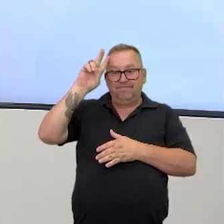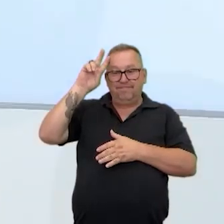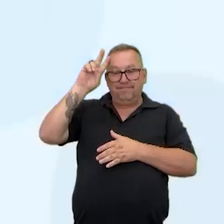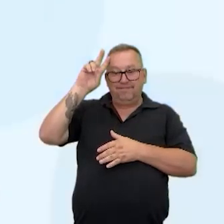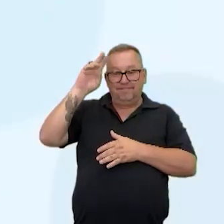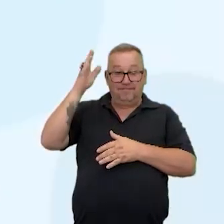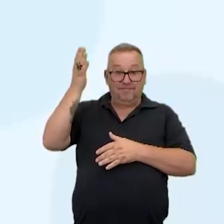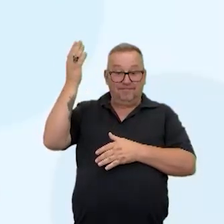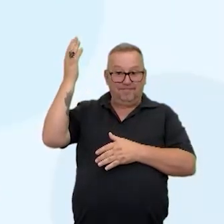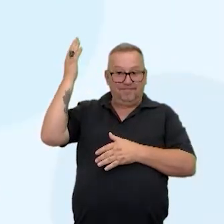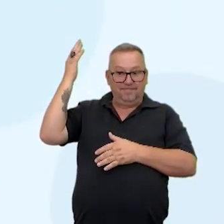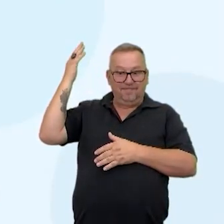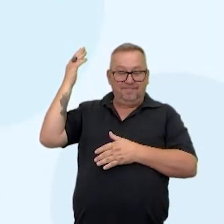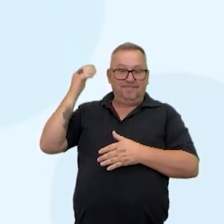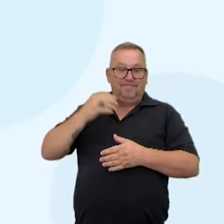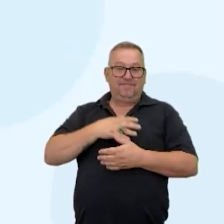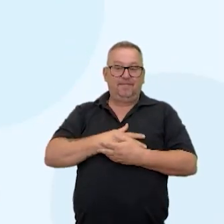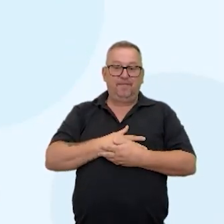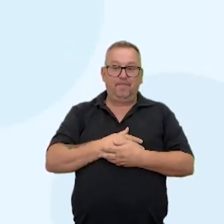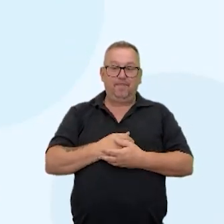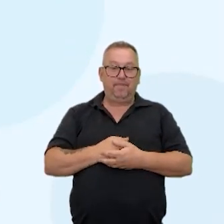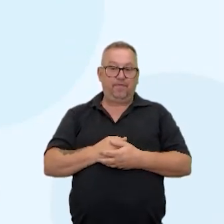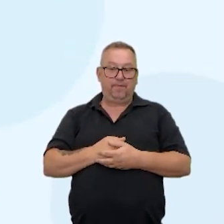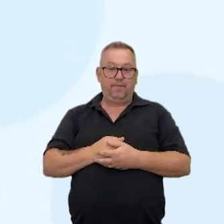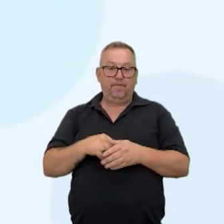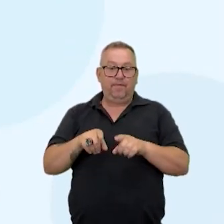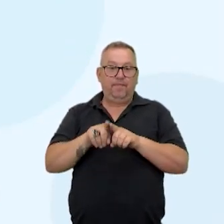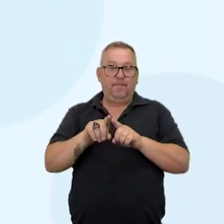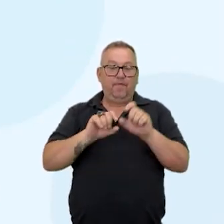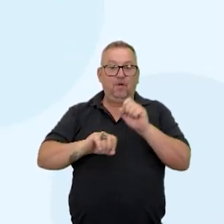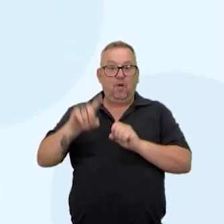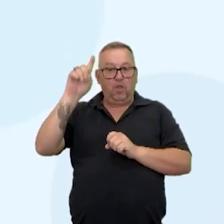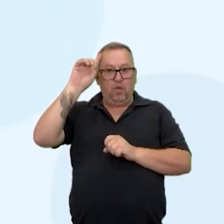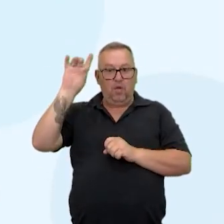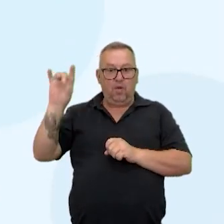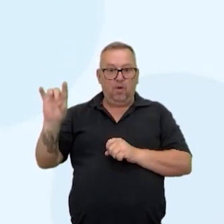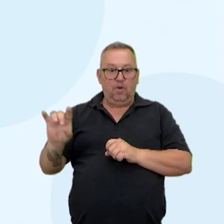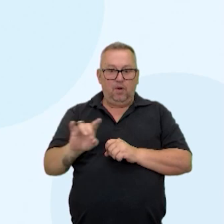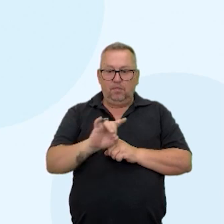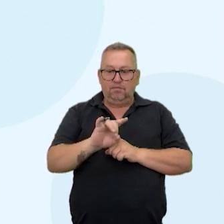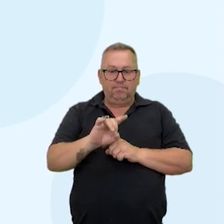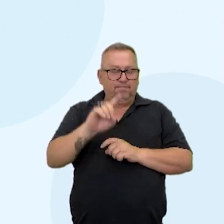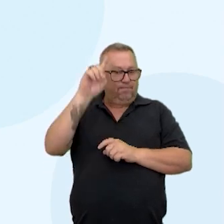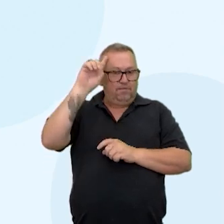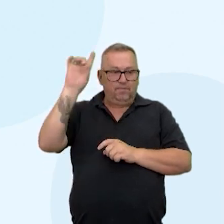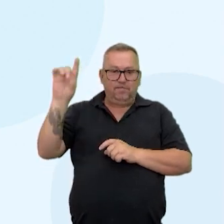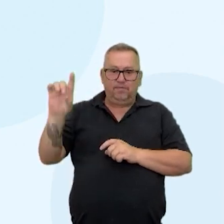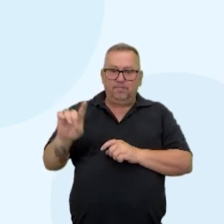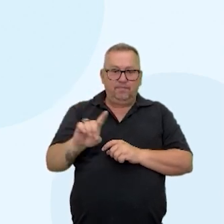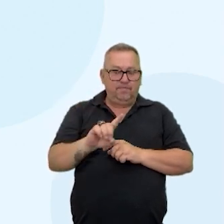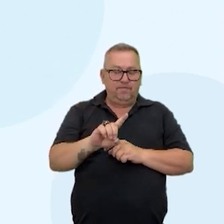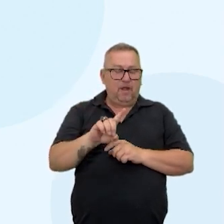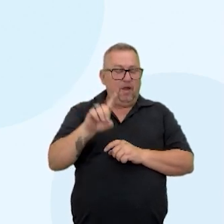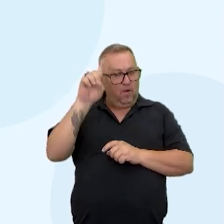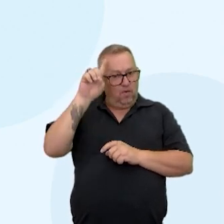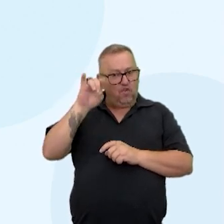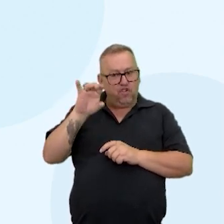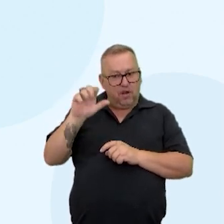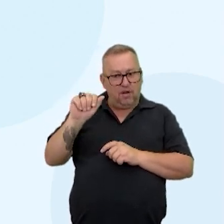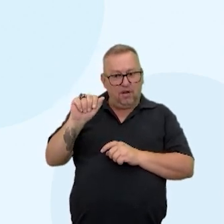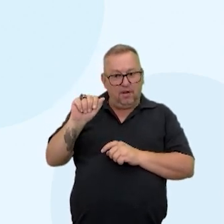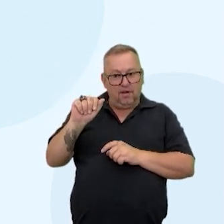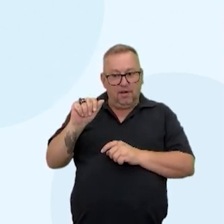LED? Bota no LED, vamos voltar para o LED. Cotidiano. Cotidiano é o dia a dia, né? Que para